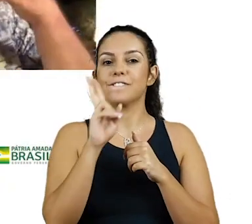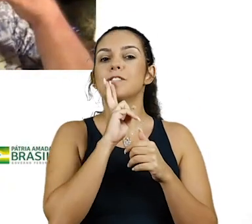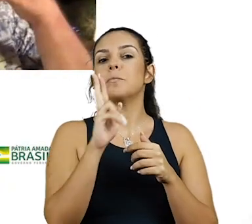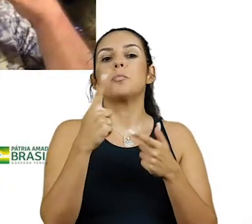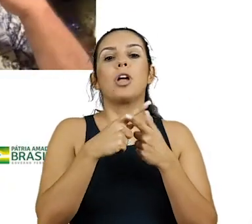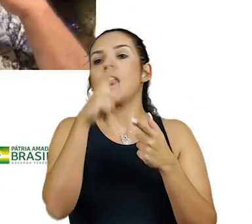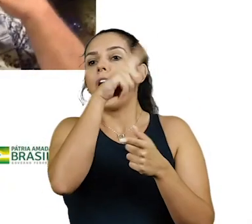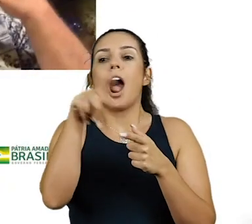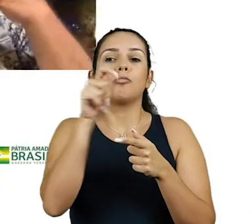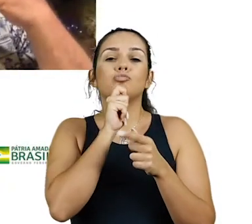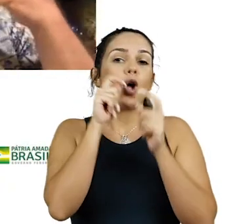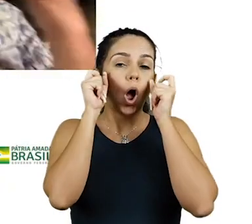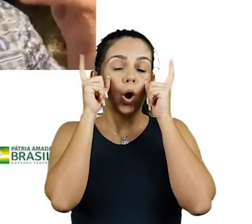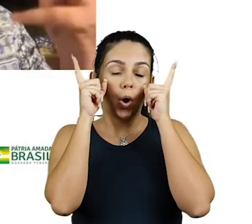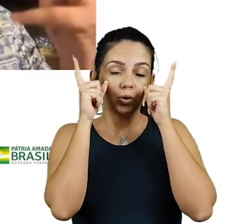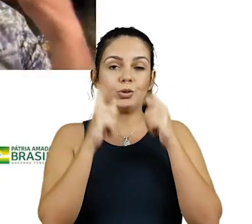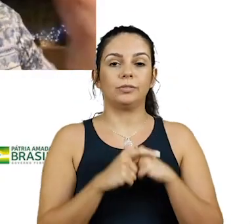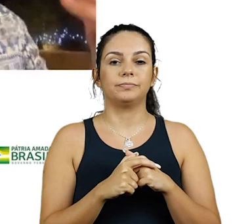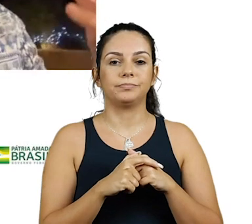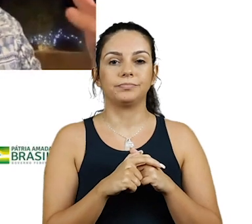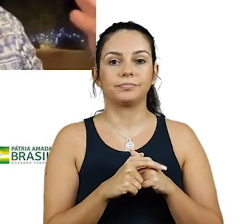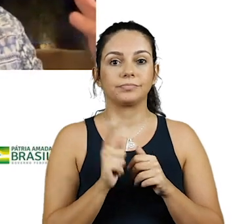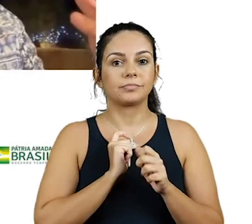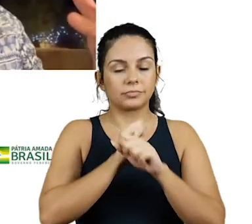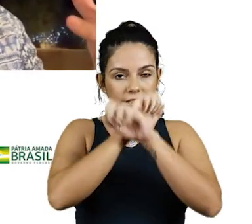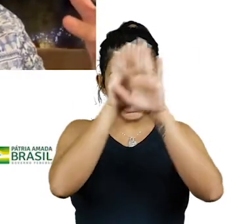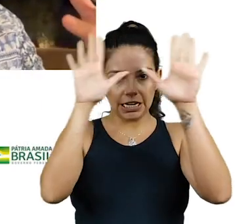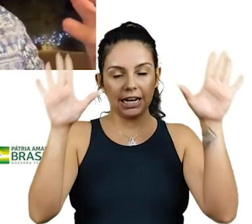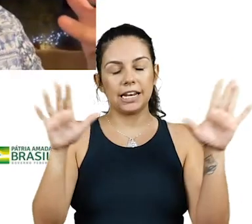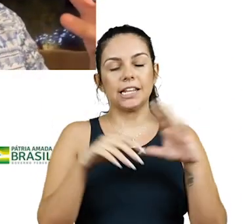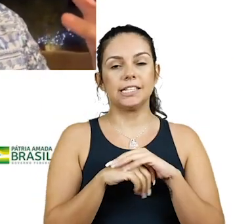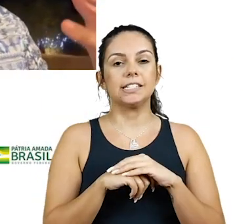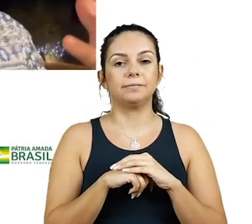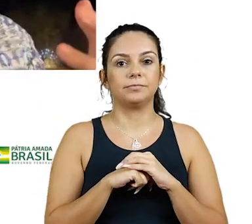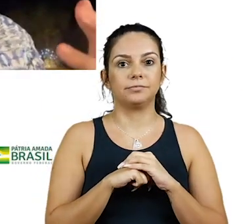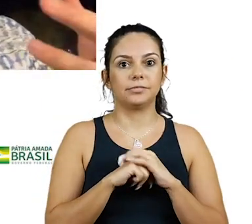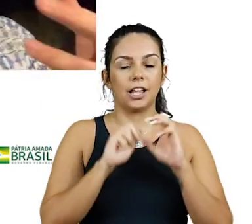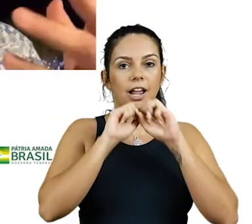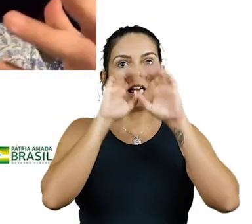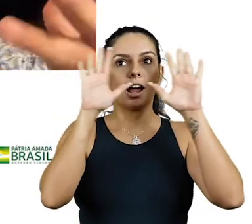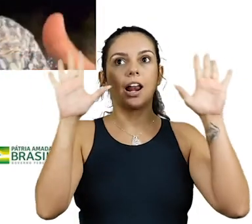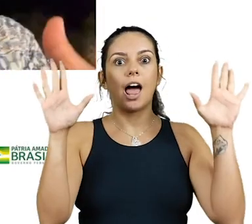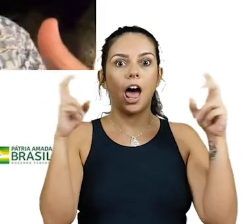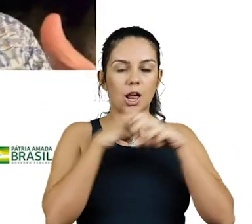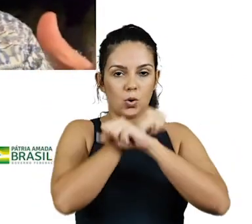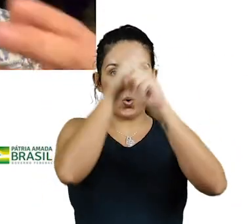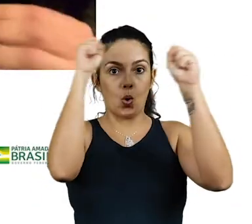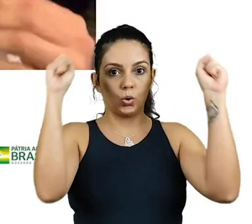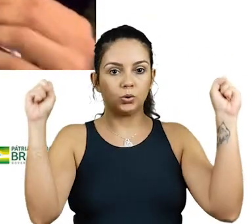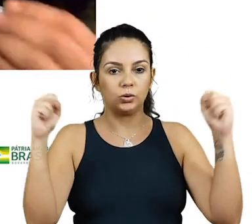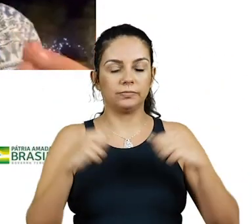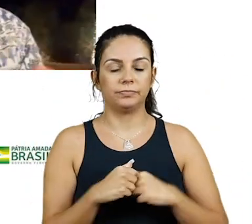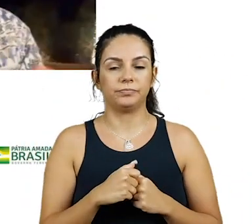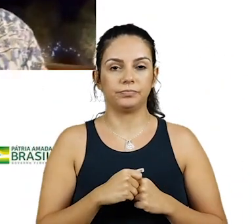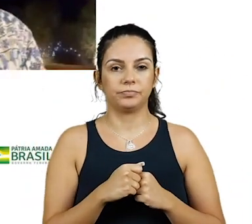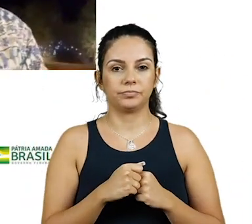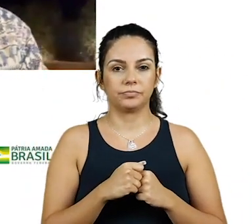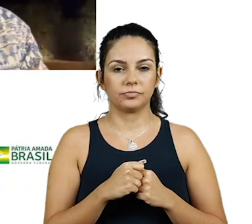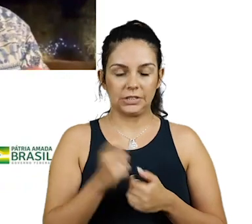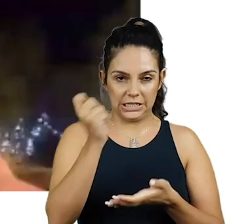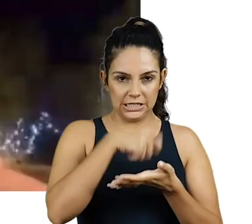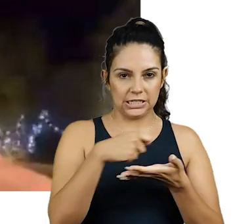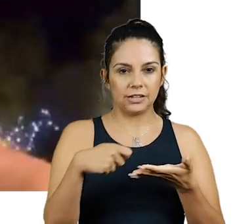resposta. E aí tem uma coisa de clareza, realmente, né? Pelo que a gente já falou aqui, o ofício